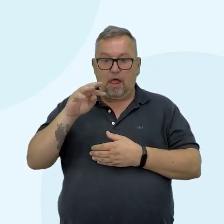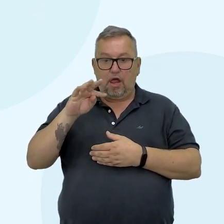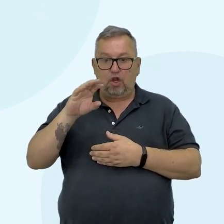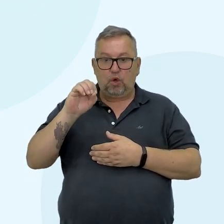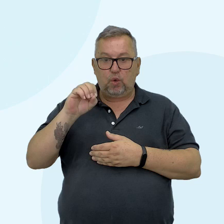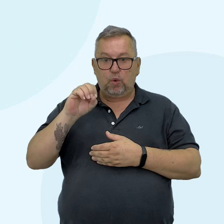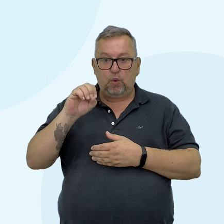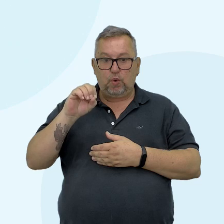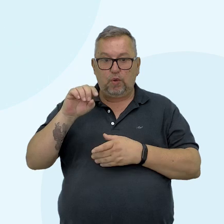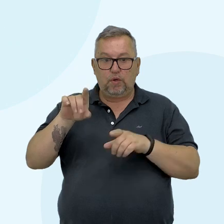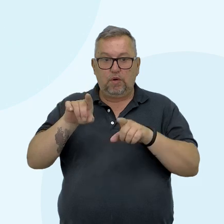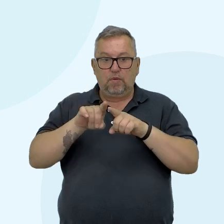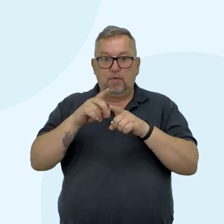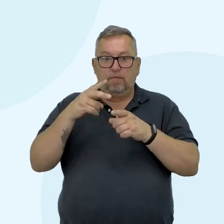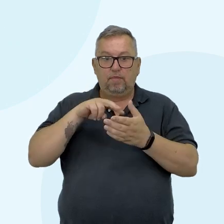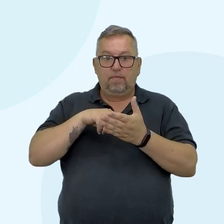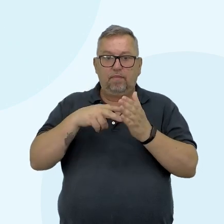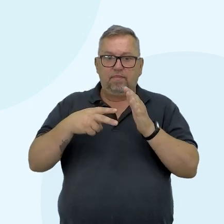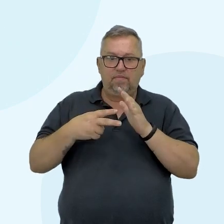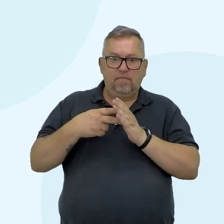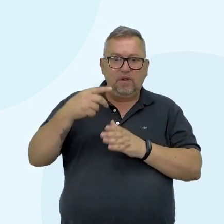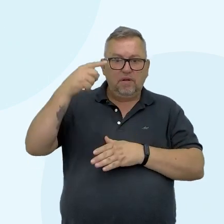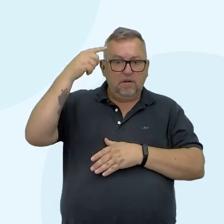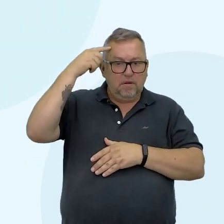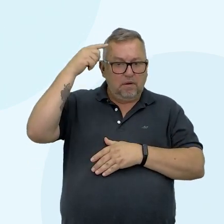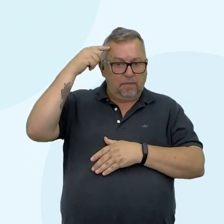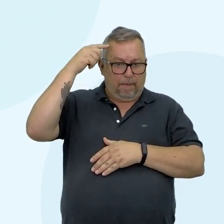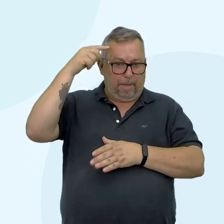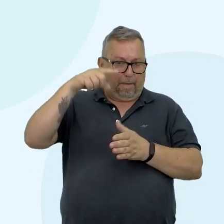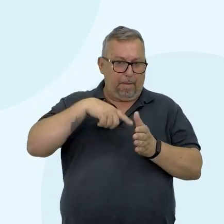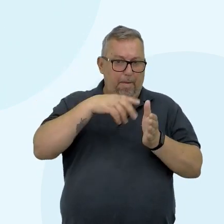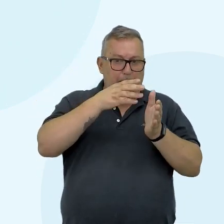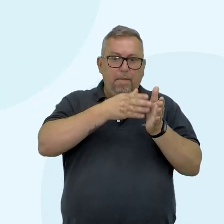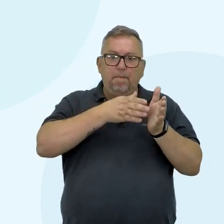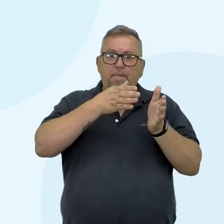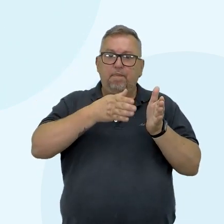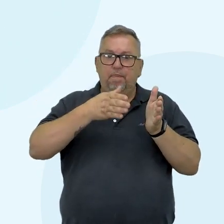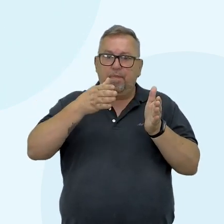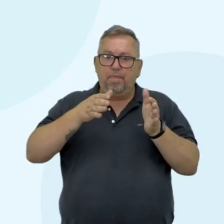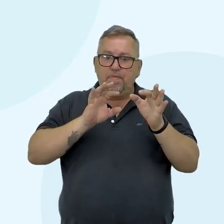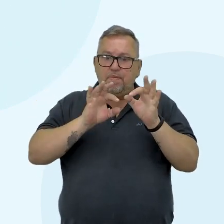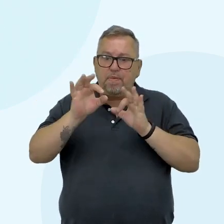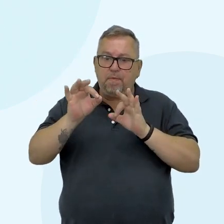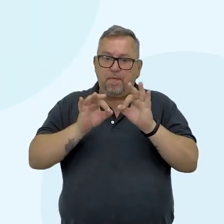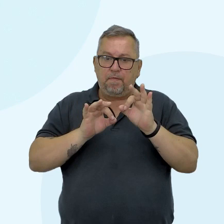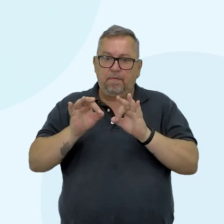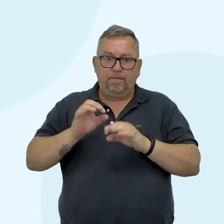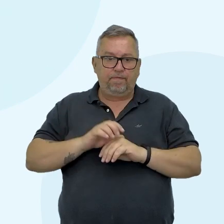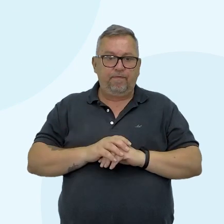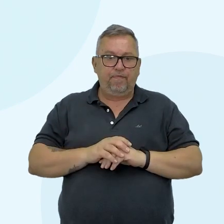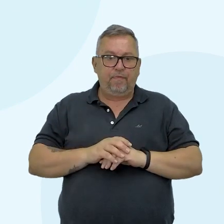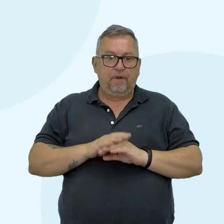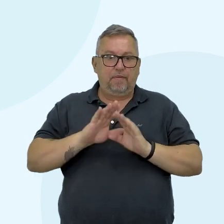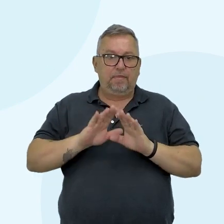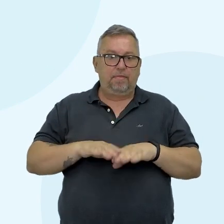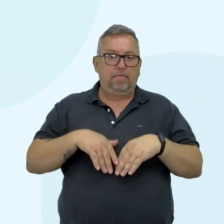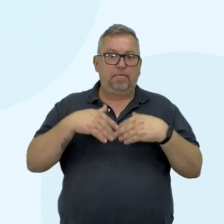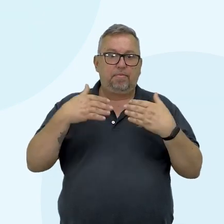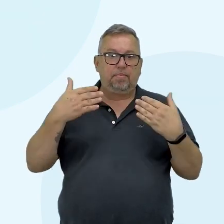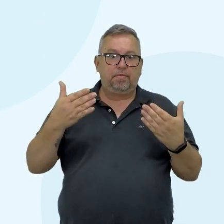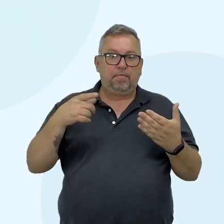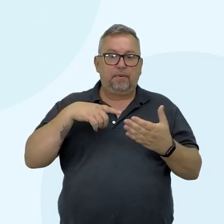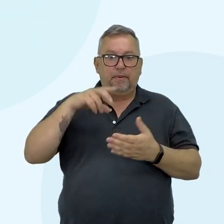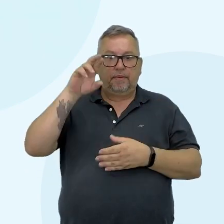e ambos significam aproximadamente a ideia de ordem, medida e proporção.